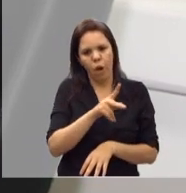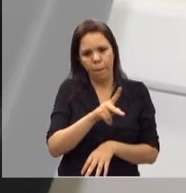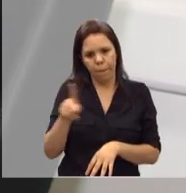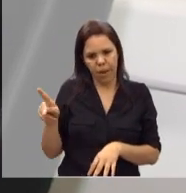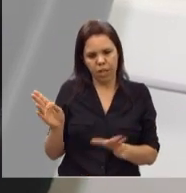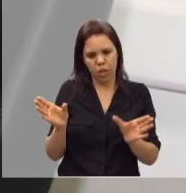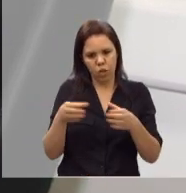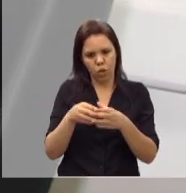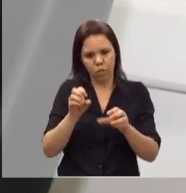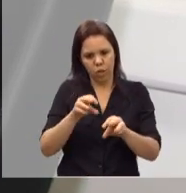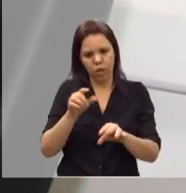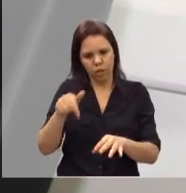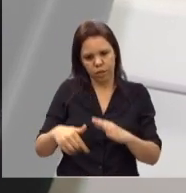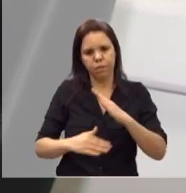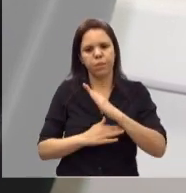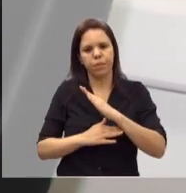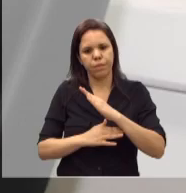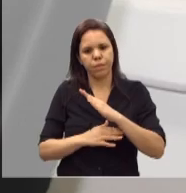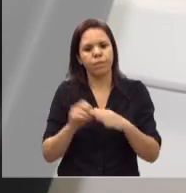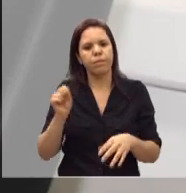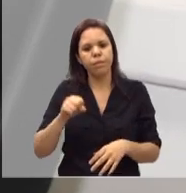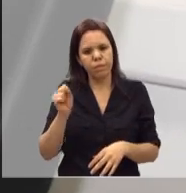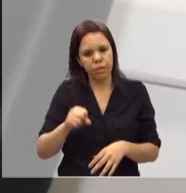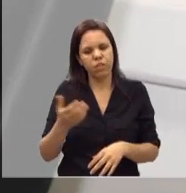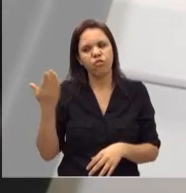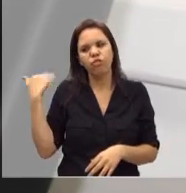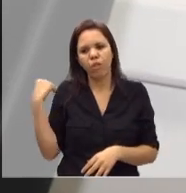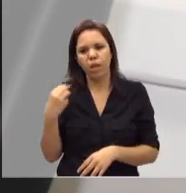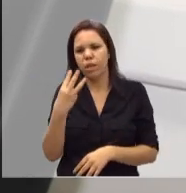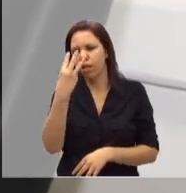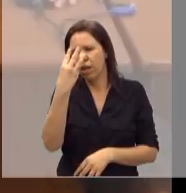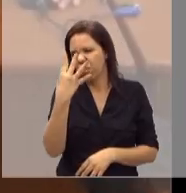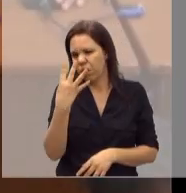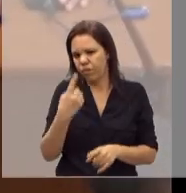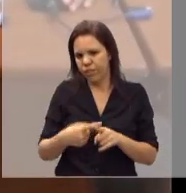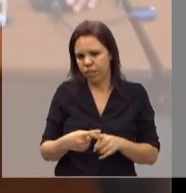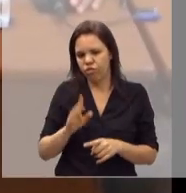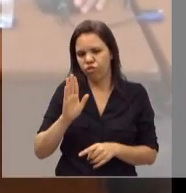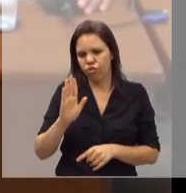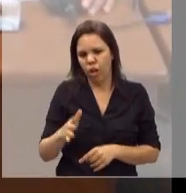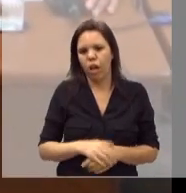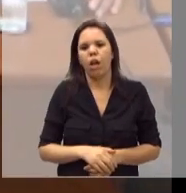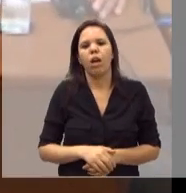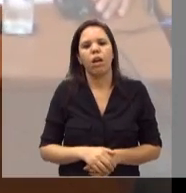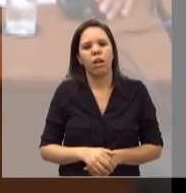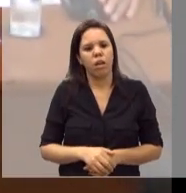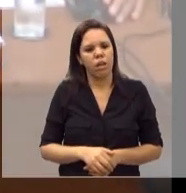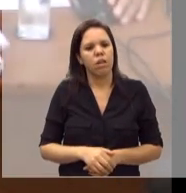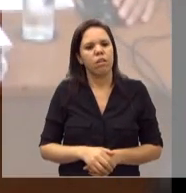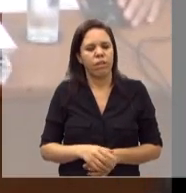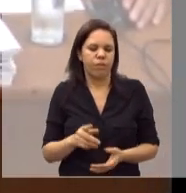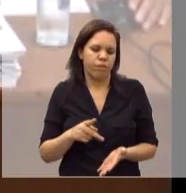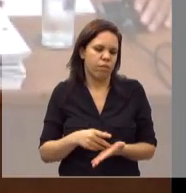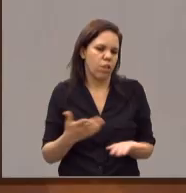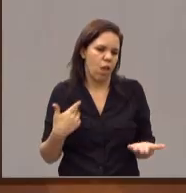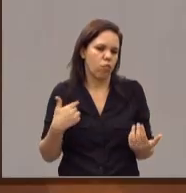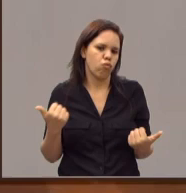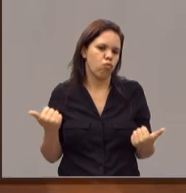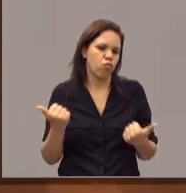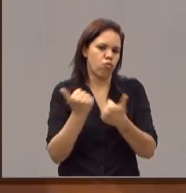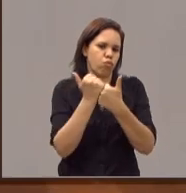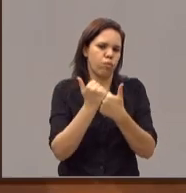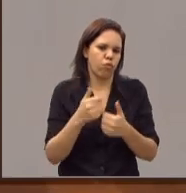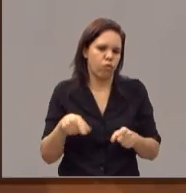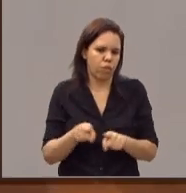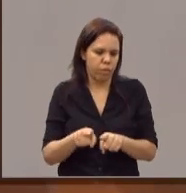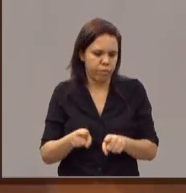da Comissão de Educação aqui da Câmara. Sim, já por 3 ou 4 vezes, 3 eu tenho certeza, a 4ª acho que eu substituí. Por